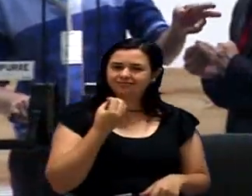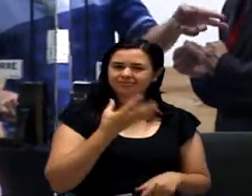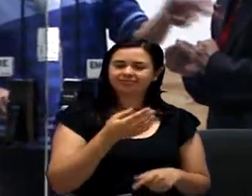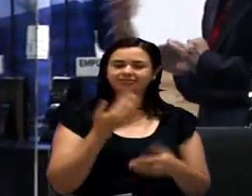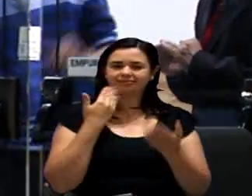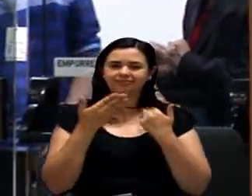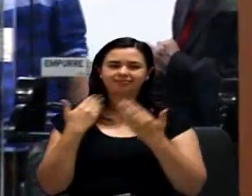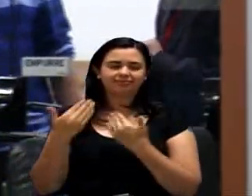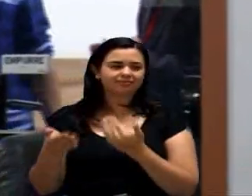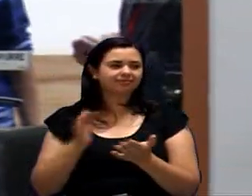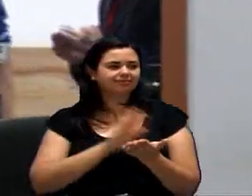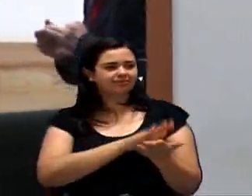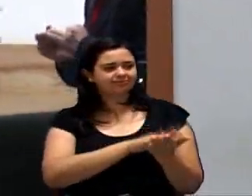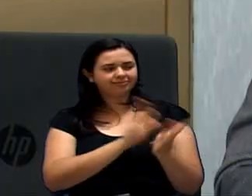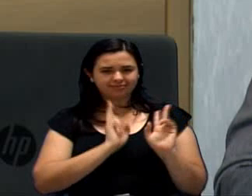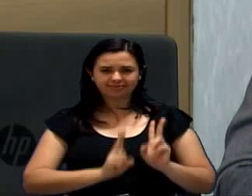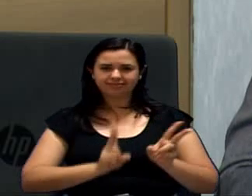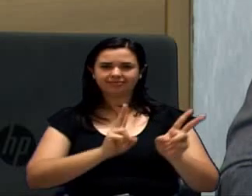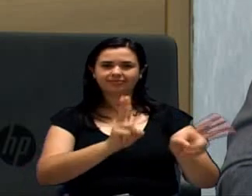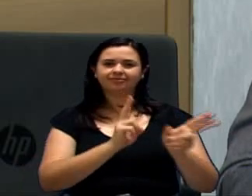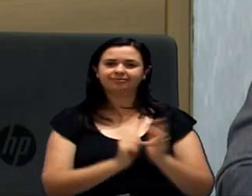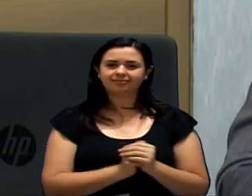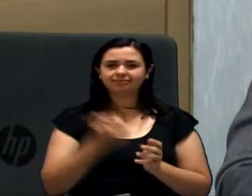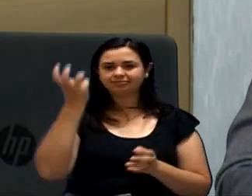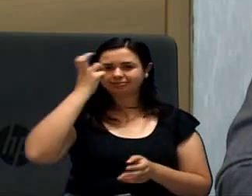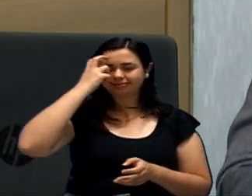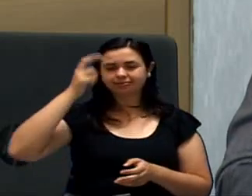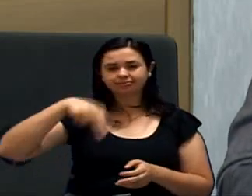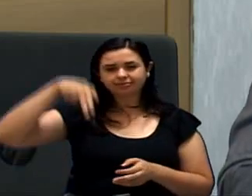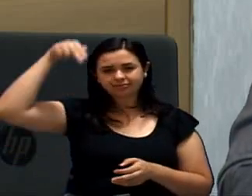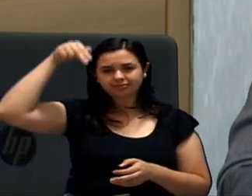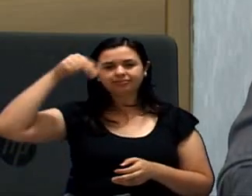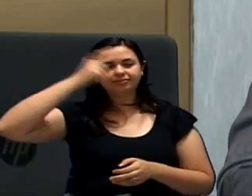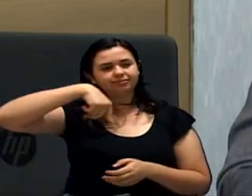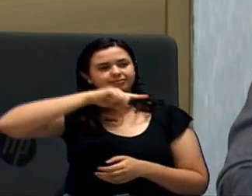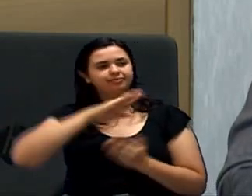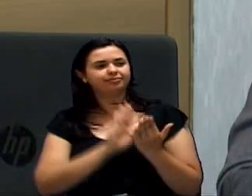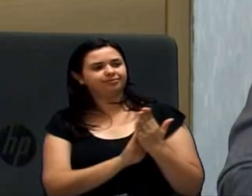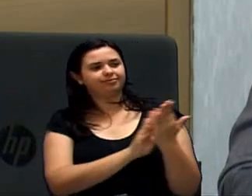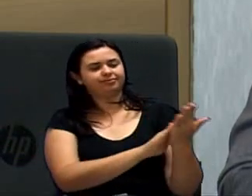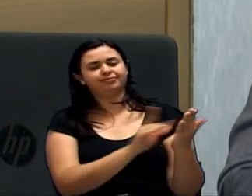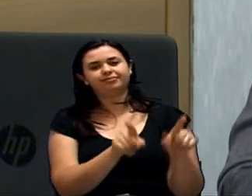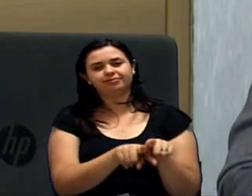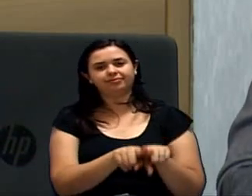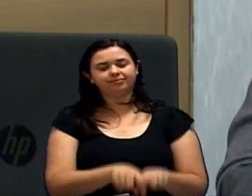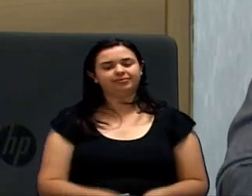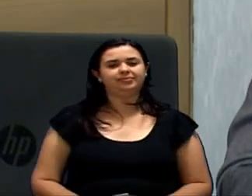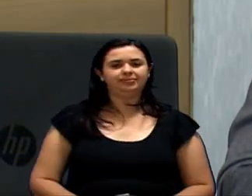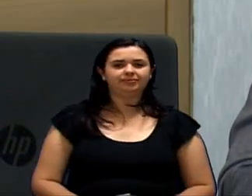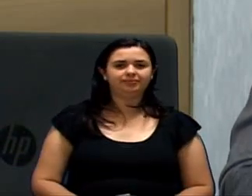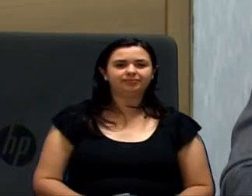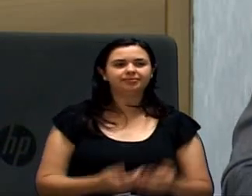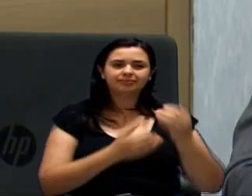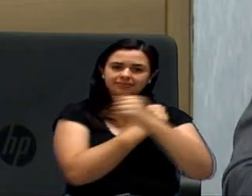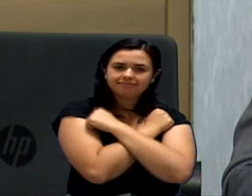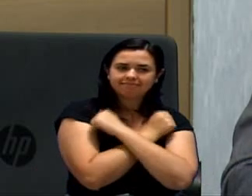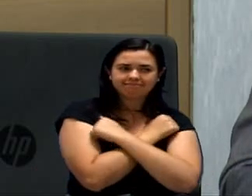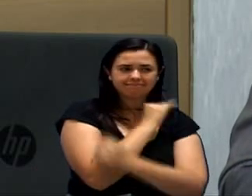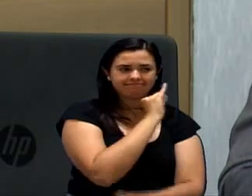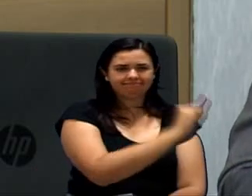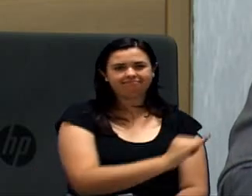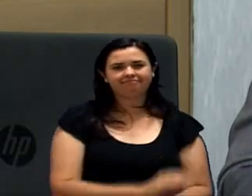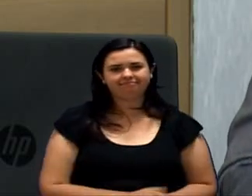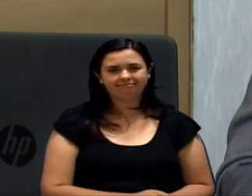assim. Parabéns e a cultura nordestina também recebe nossas homenagens aqui na Câmara Municipal. Um abraço para você, viu?